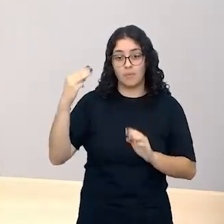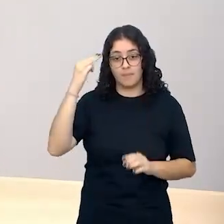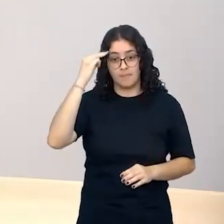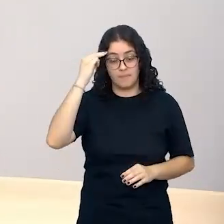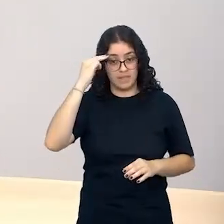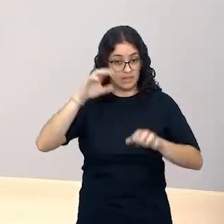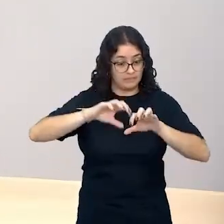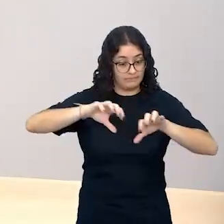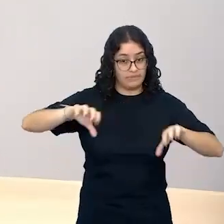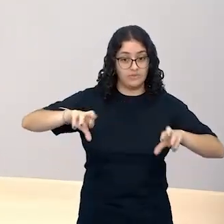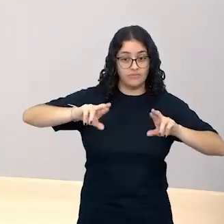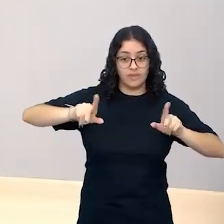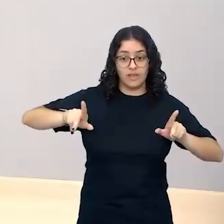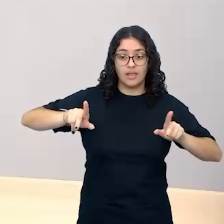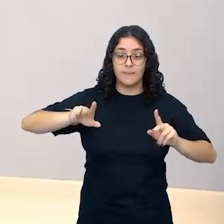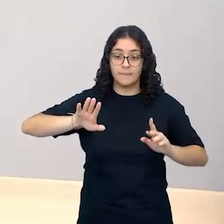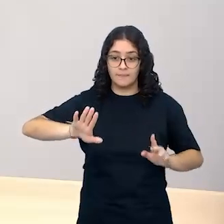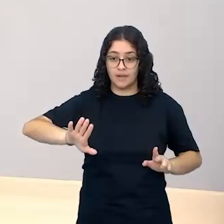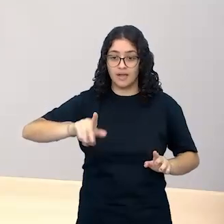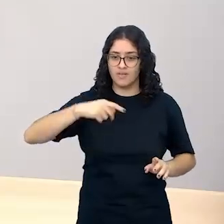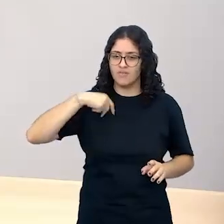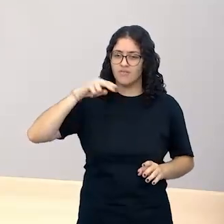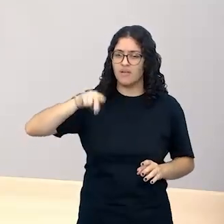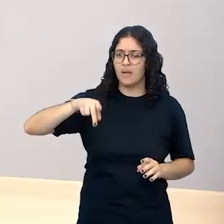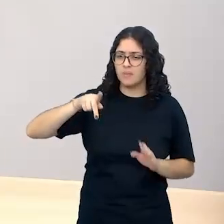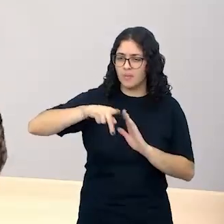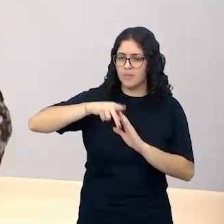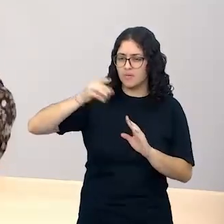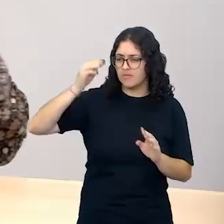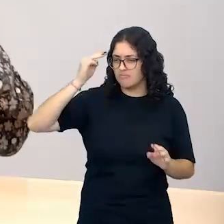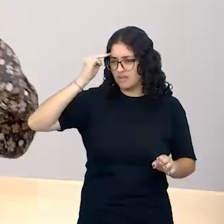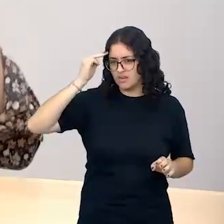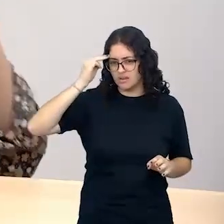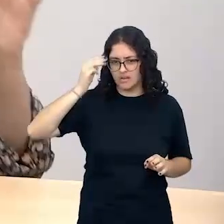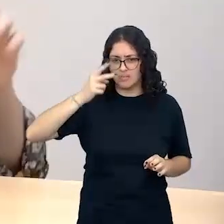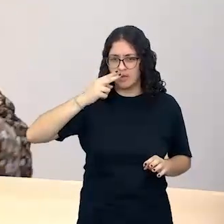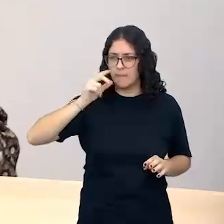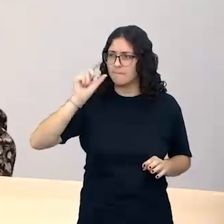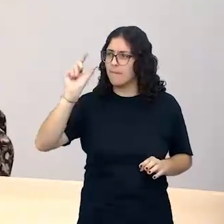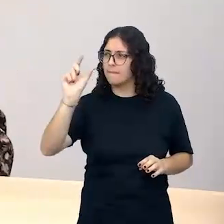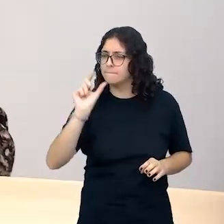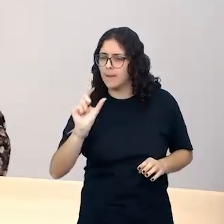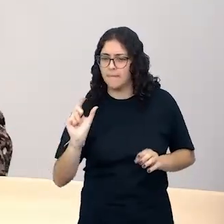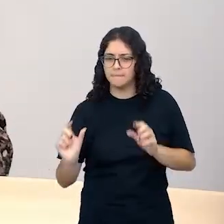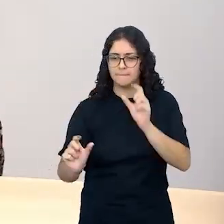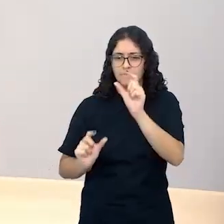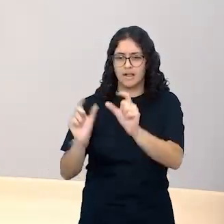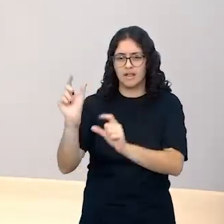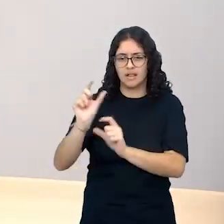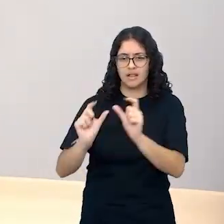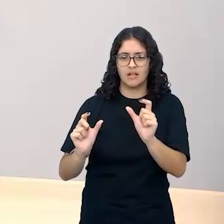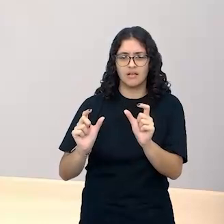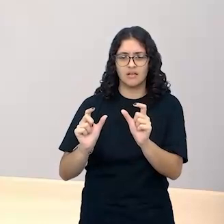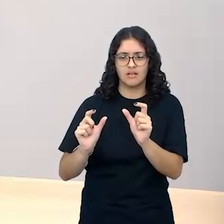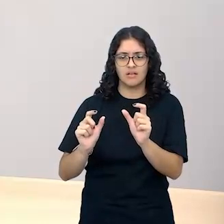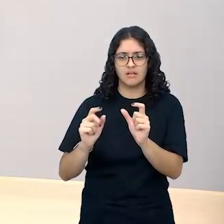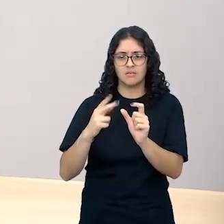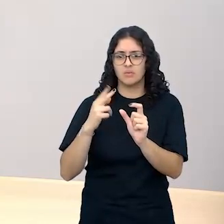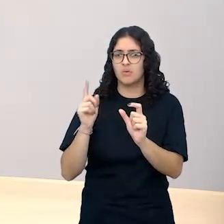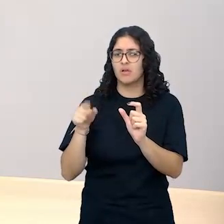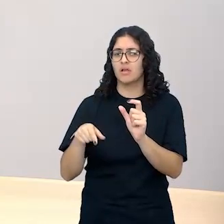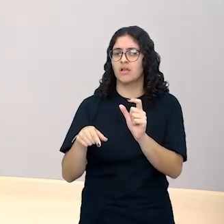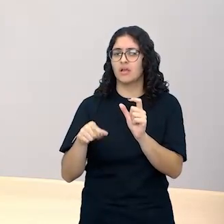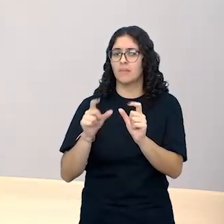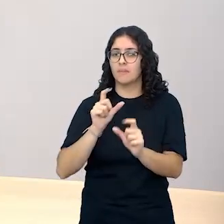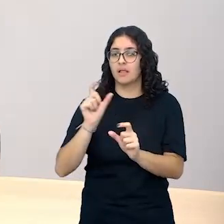que muitos mapas mentais que eu já vi, eles aparecem com muitas palavras e não é um mapa com